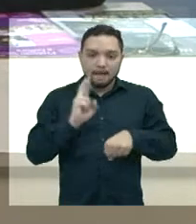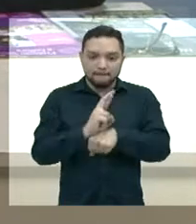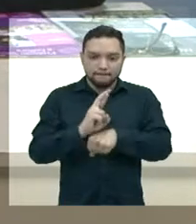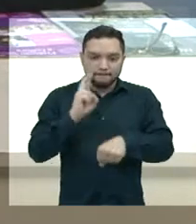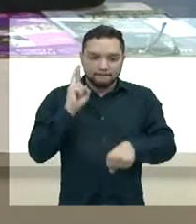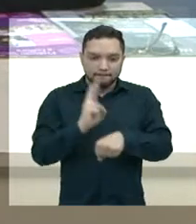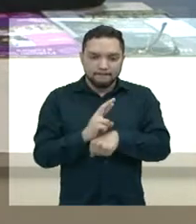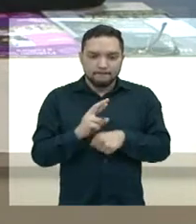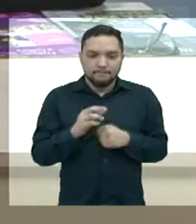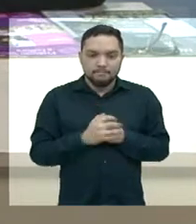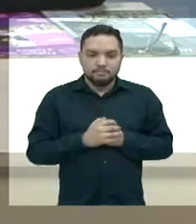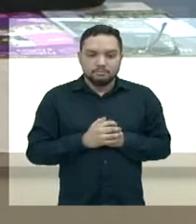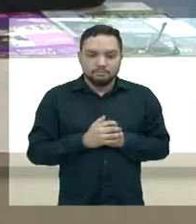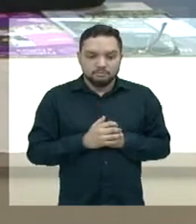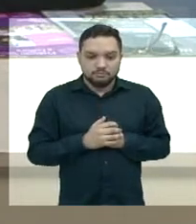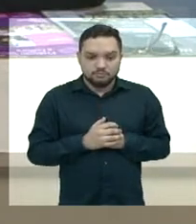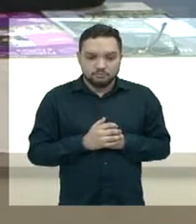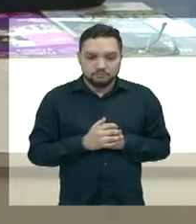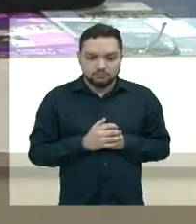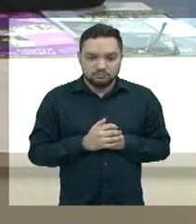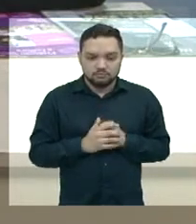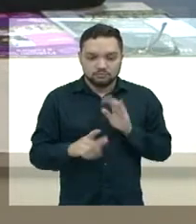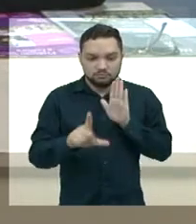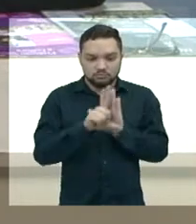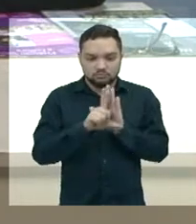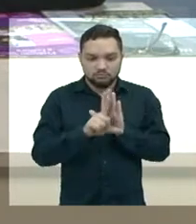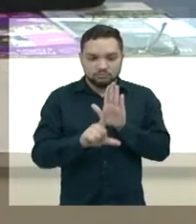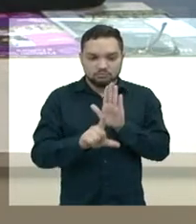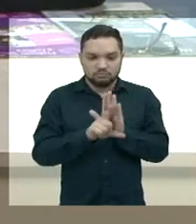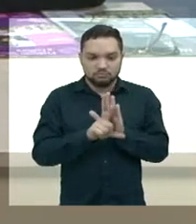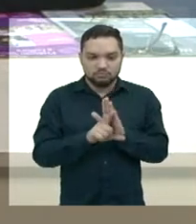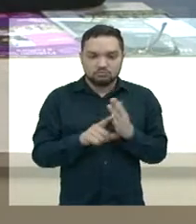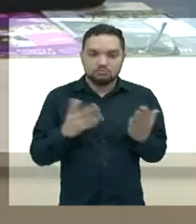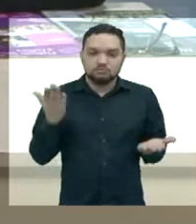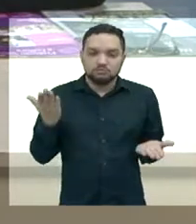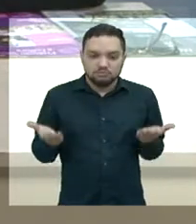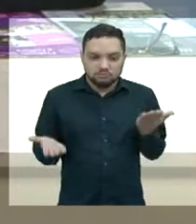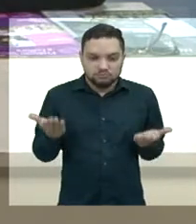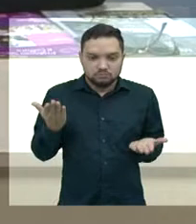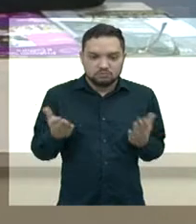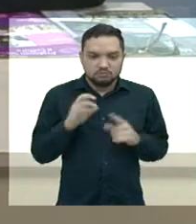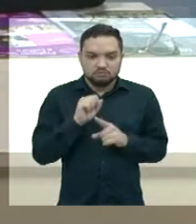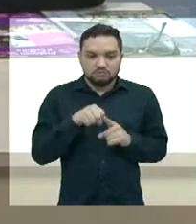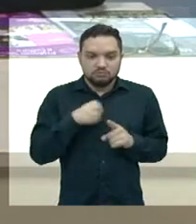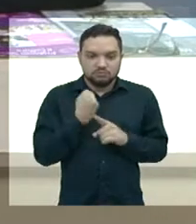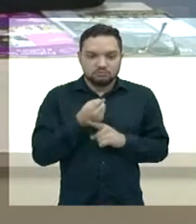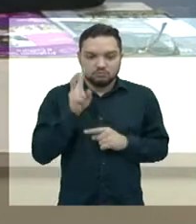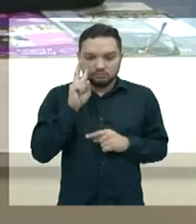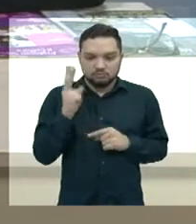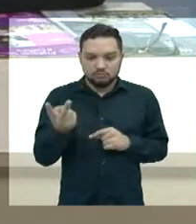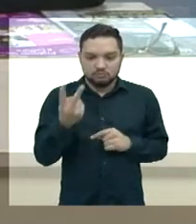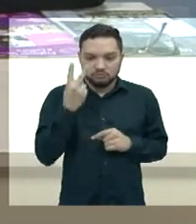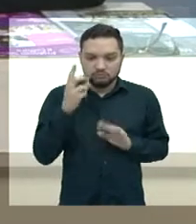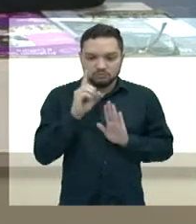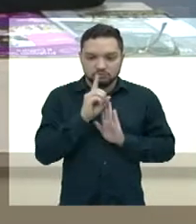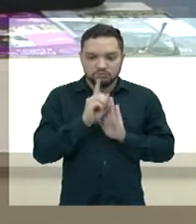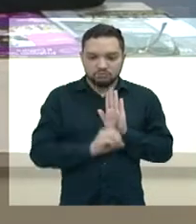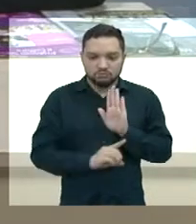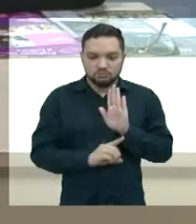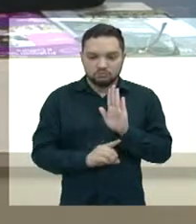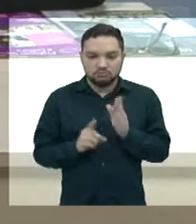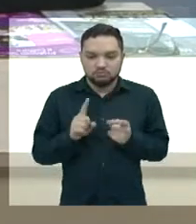de, digamos assim, leis que garantam o equilíbrio social, o reconhecimento de direitos e também